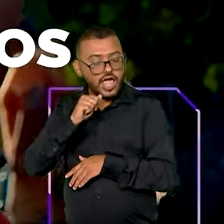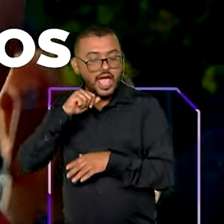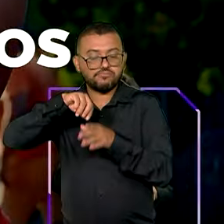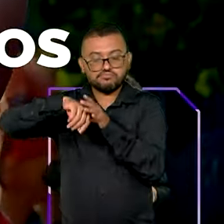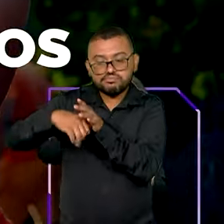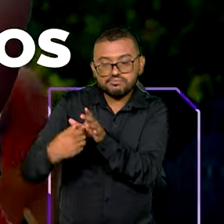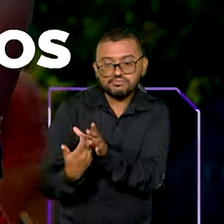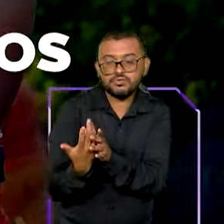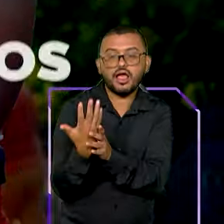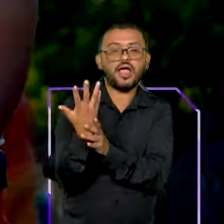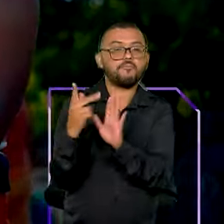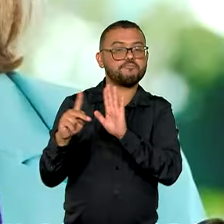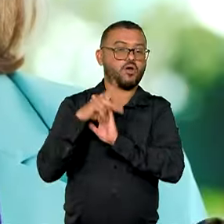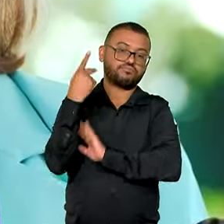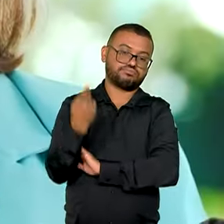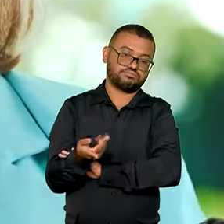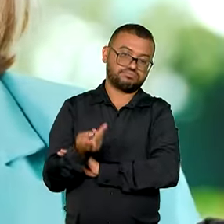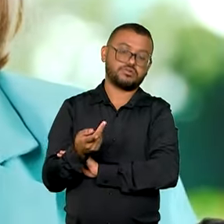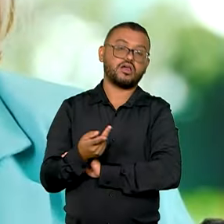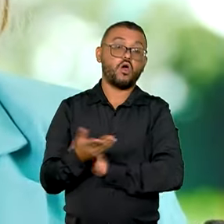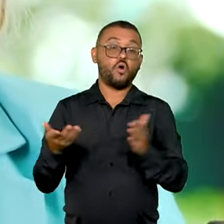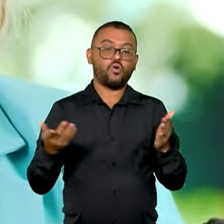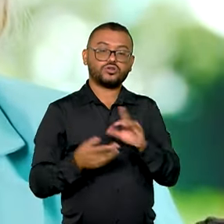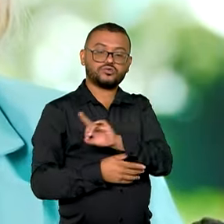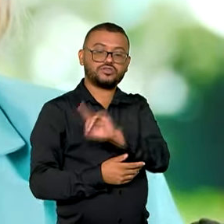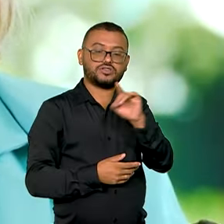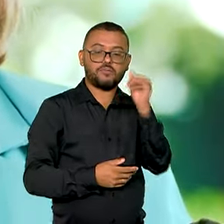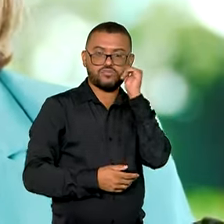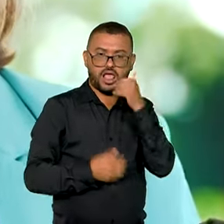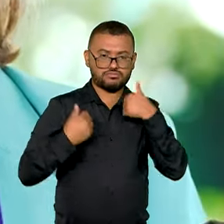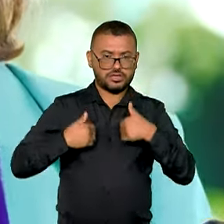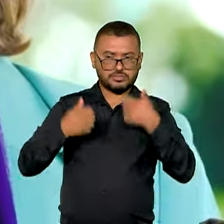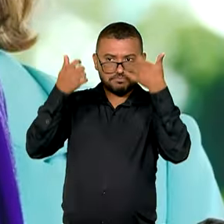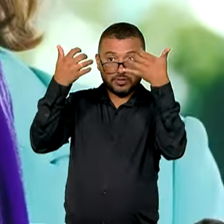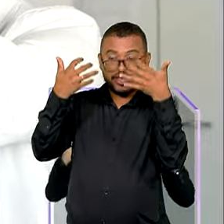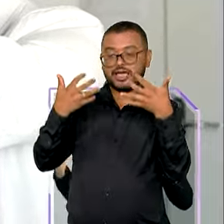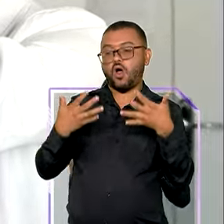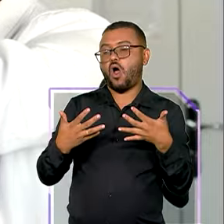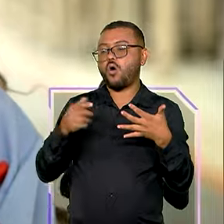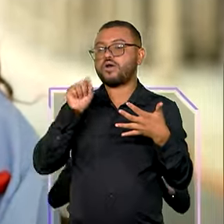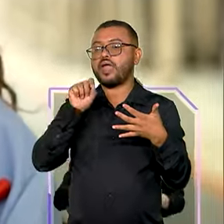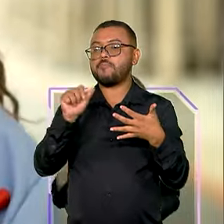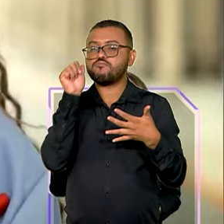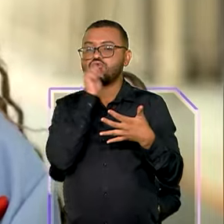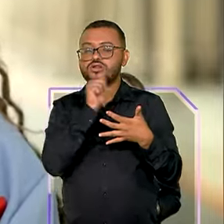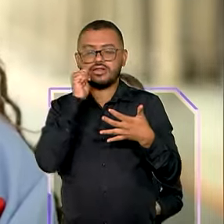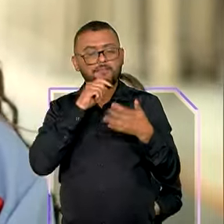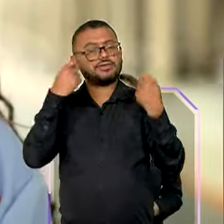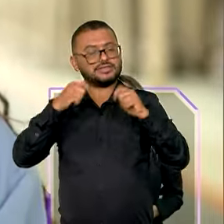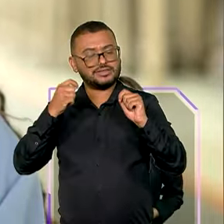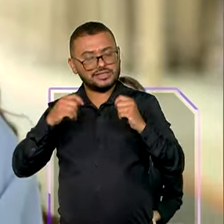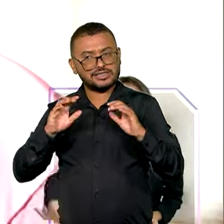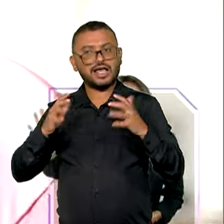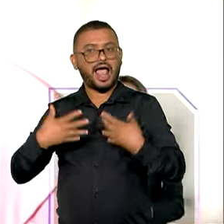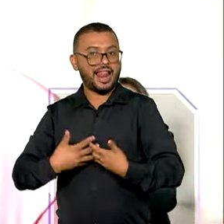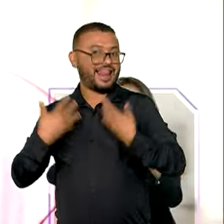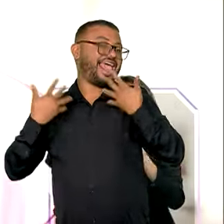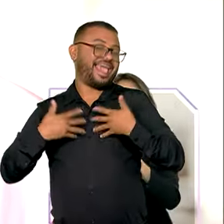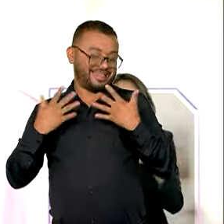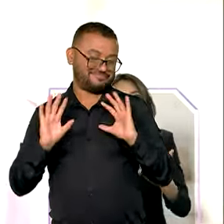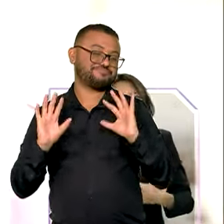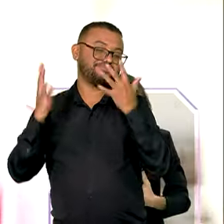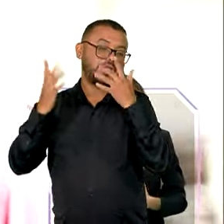e colhidos por mulheres. Neste dia, segundo o Cida Gonçalves, as mulheres têm muito a comemorar, mas é preciso